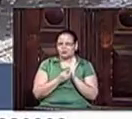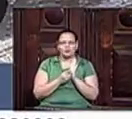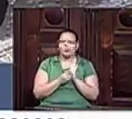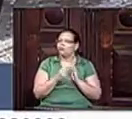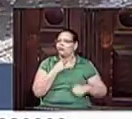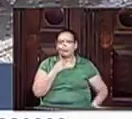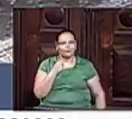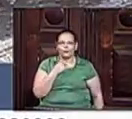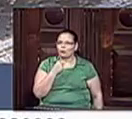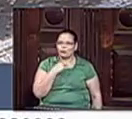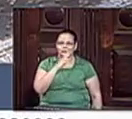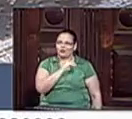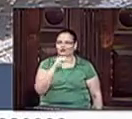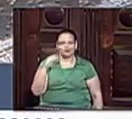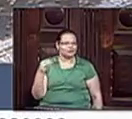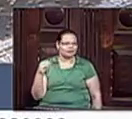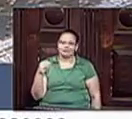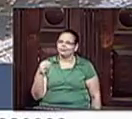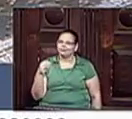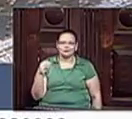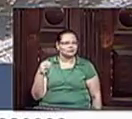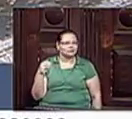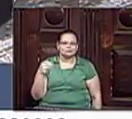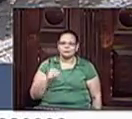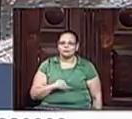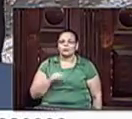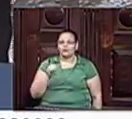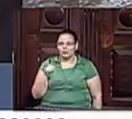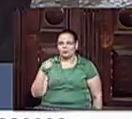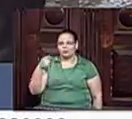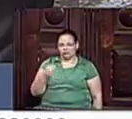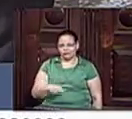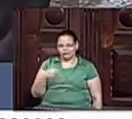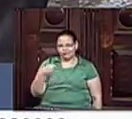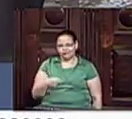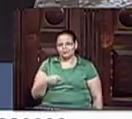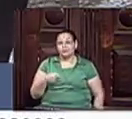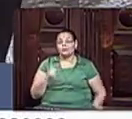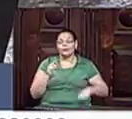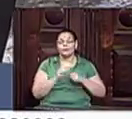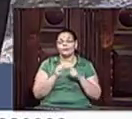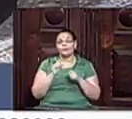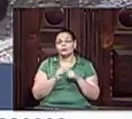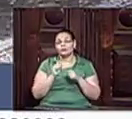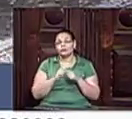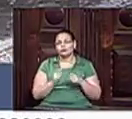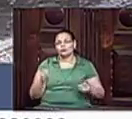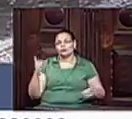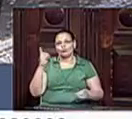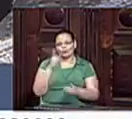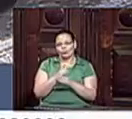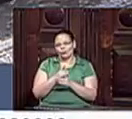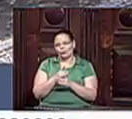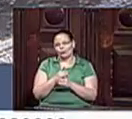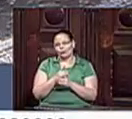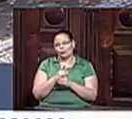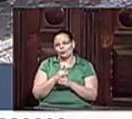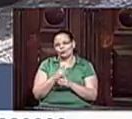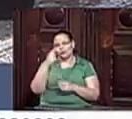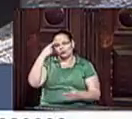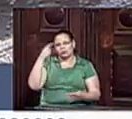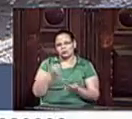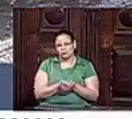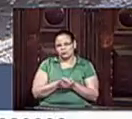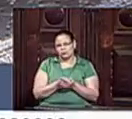não poderia ter adiado. Ele deveria ter feito o encontro para